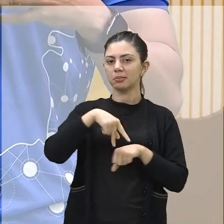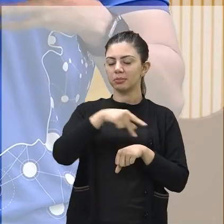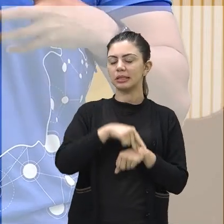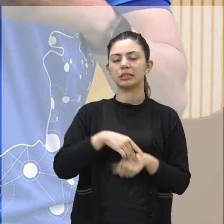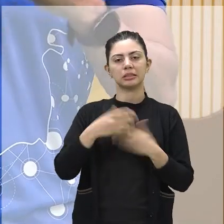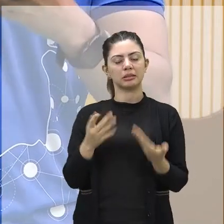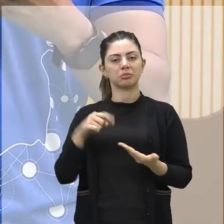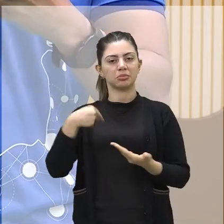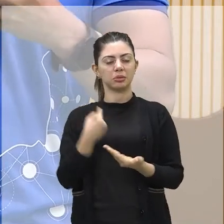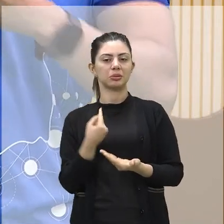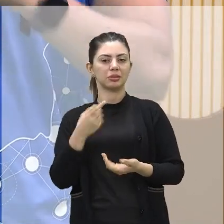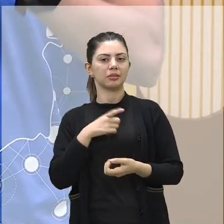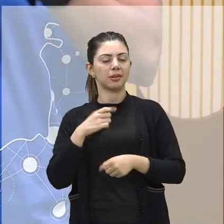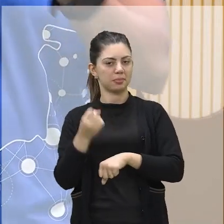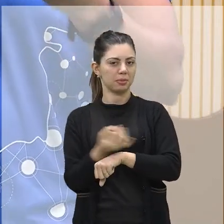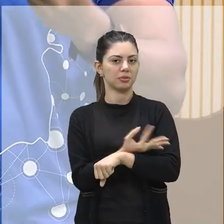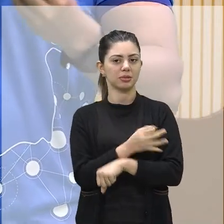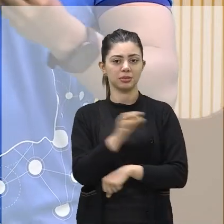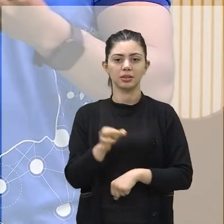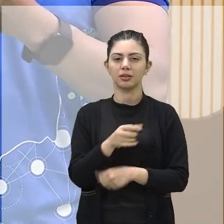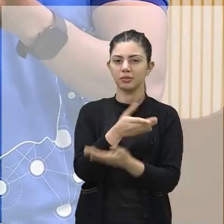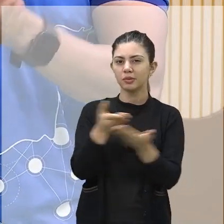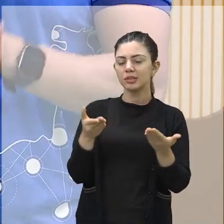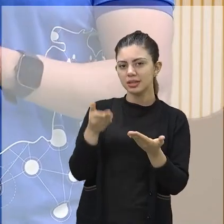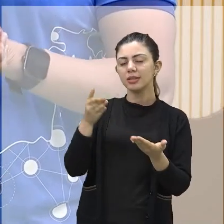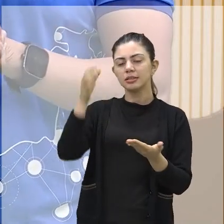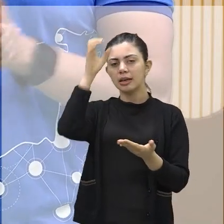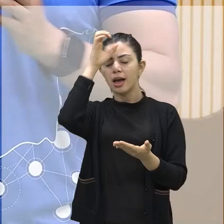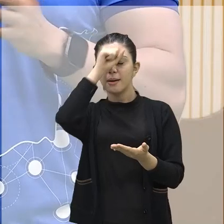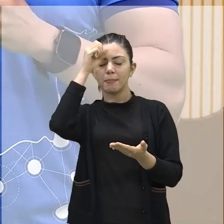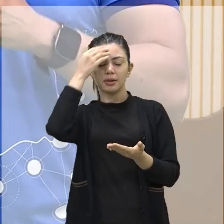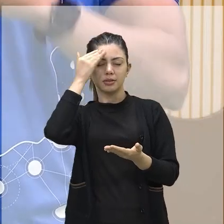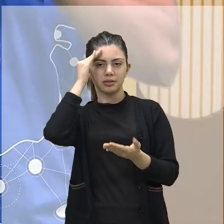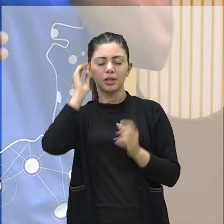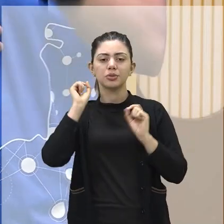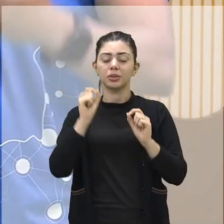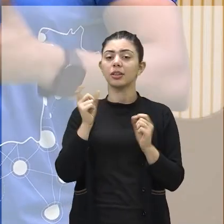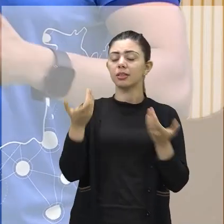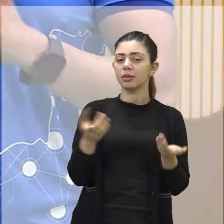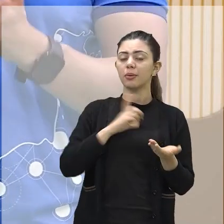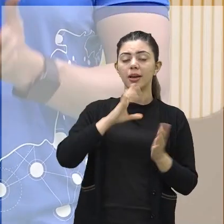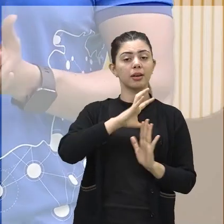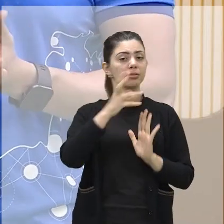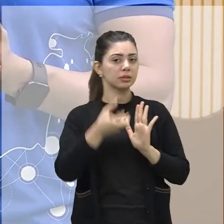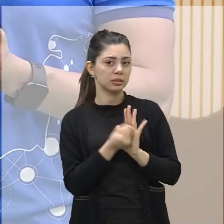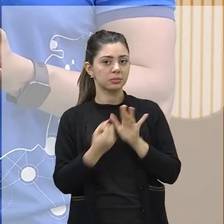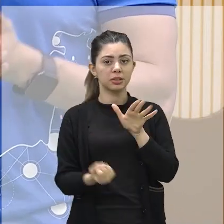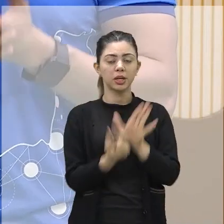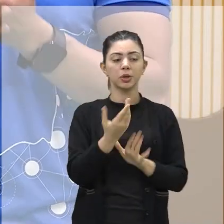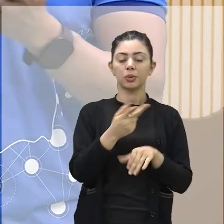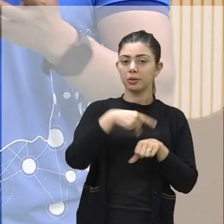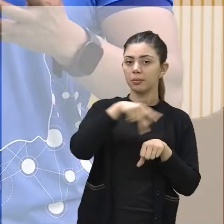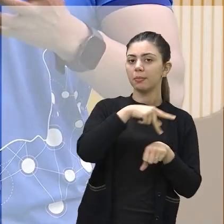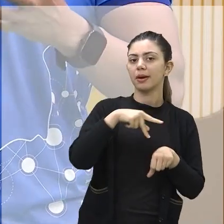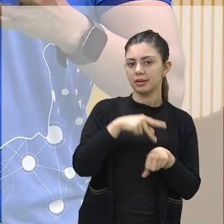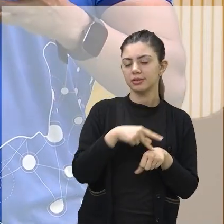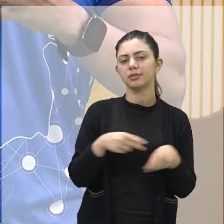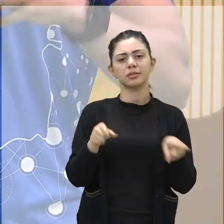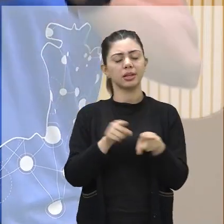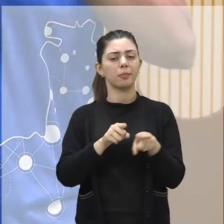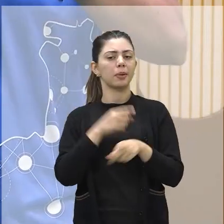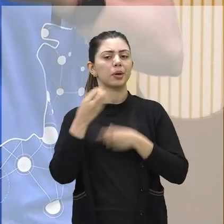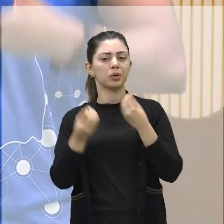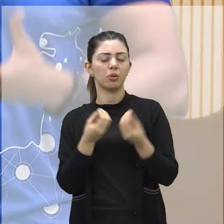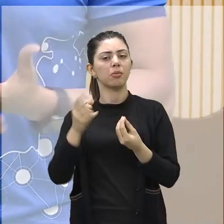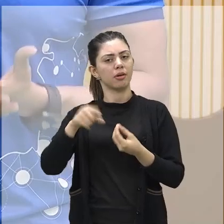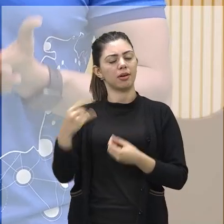isso causa na gente uma certa emoção. Vocês conseguem compreender que esses elementos, esses símbolos criados pelo Estado, eles também